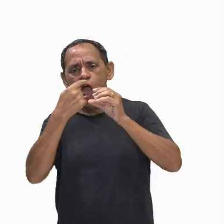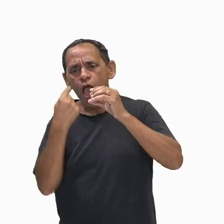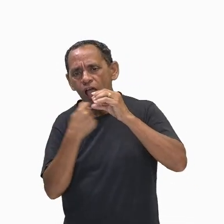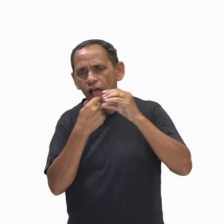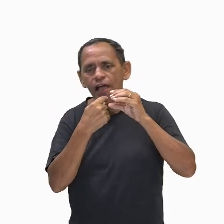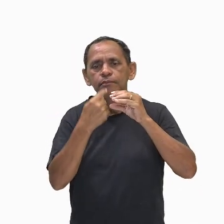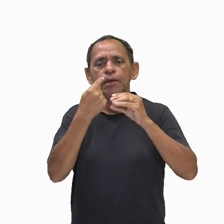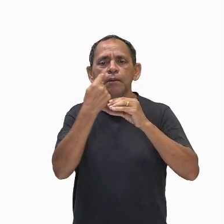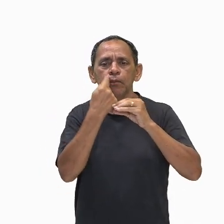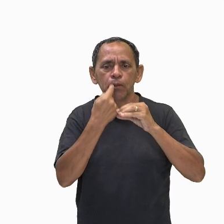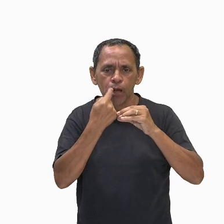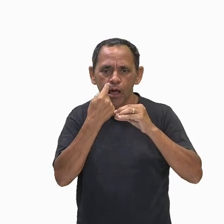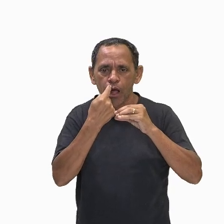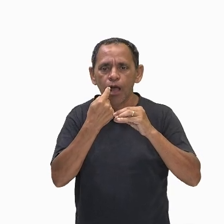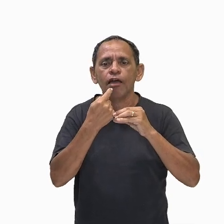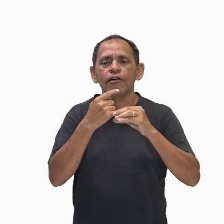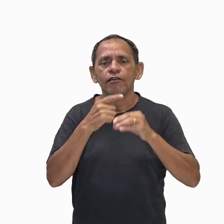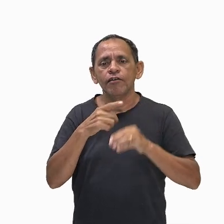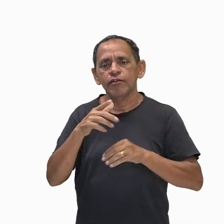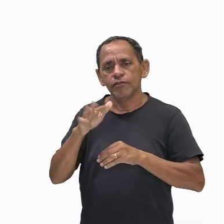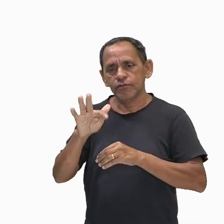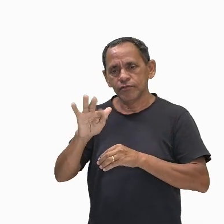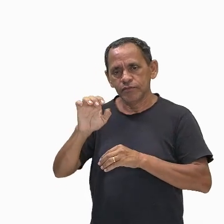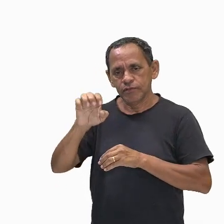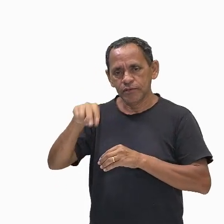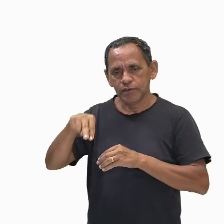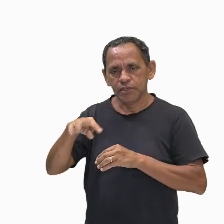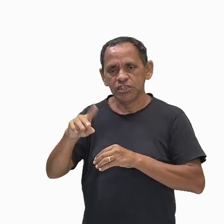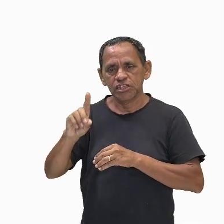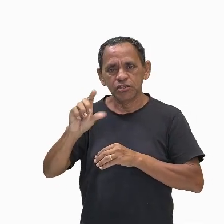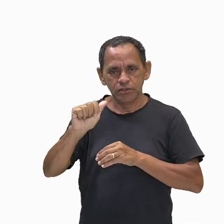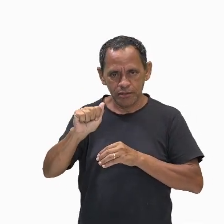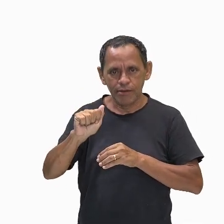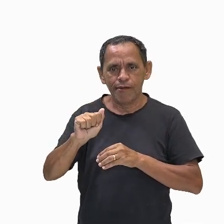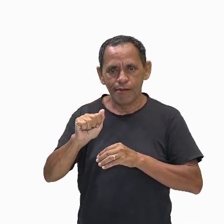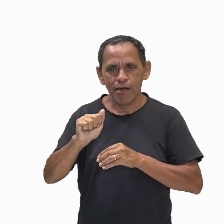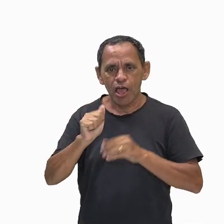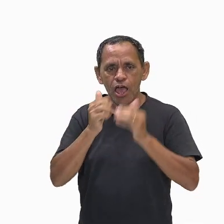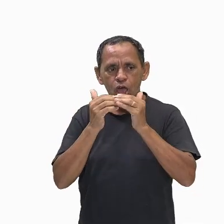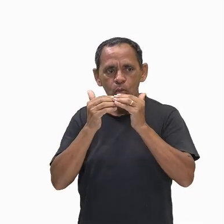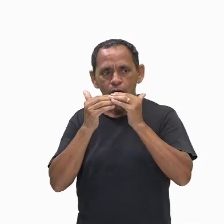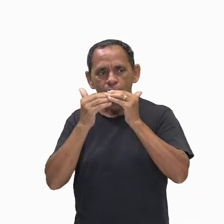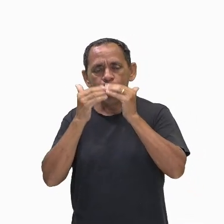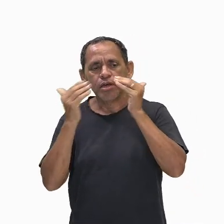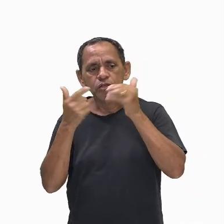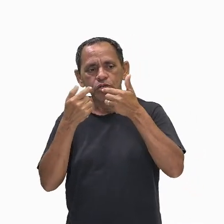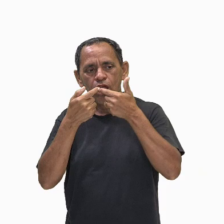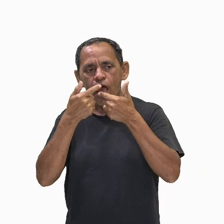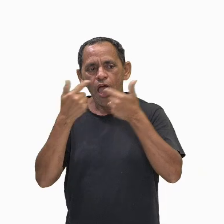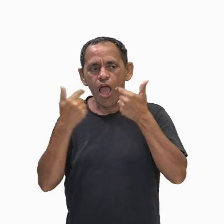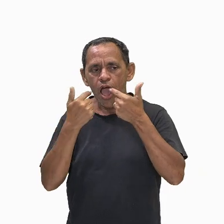a fenda palatina, que é uma abertura na parte superior do céu da boca, né? O